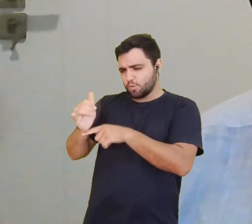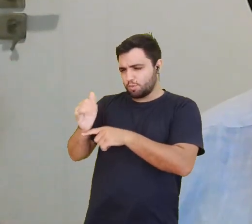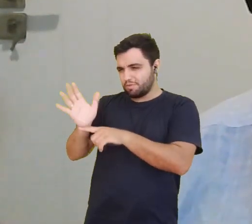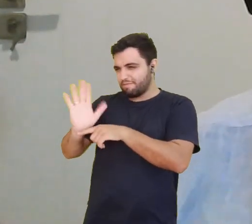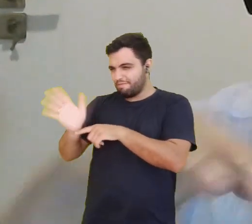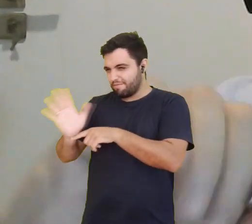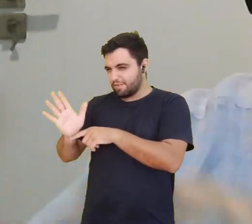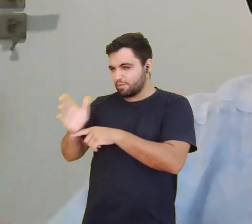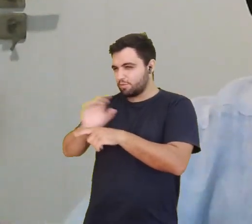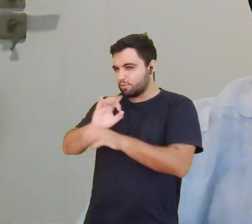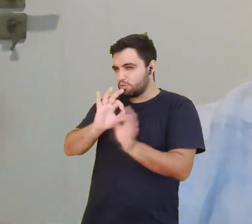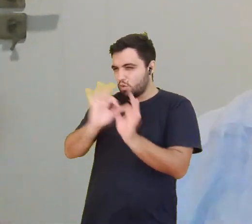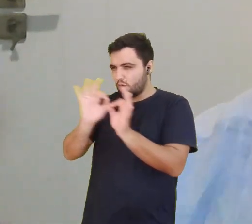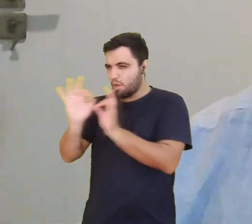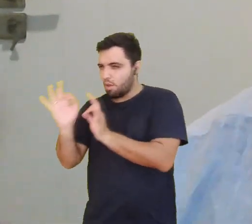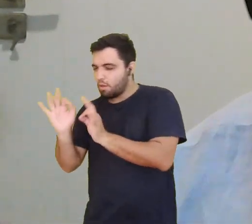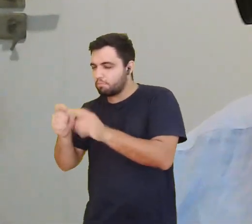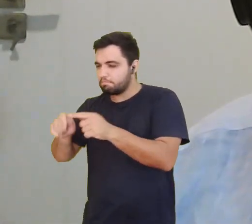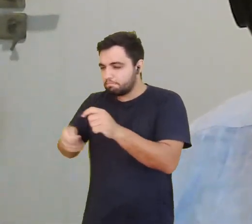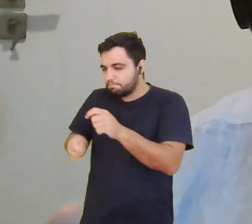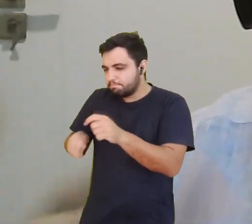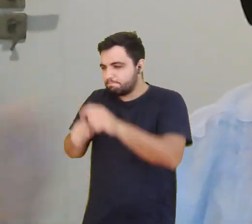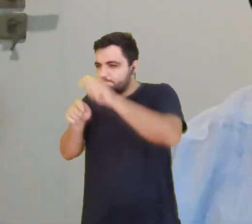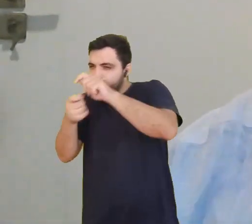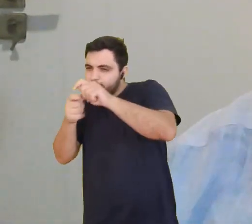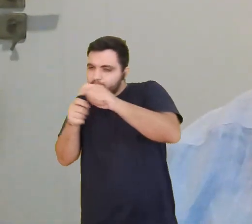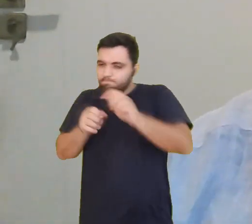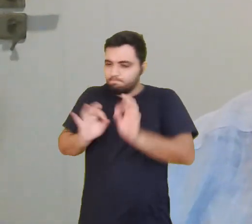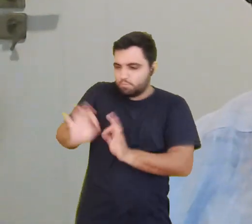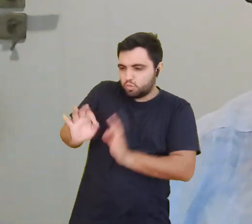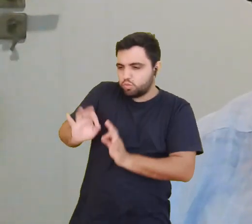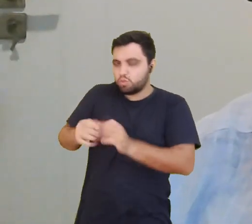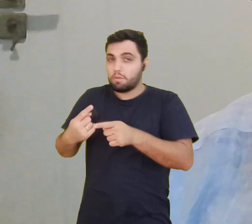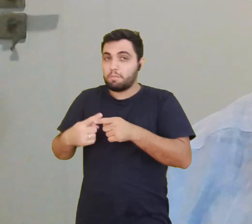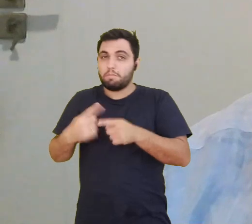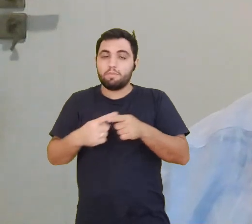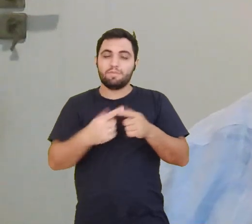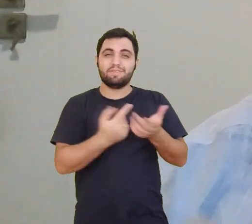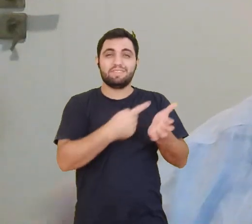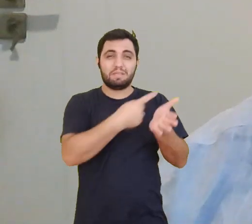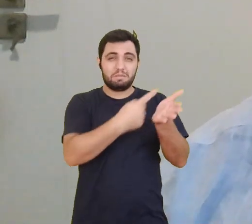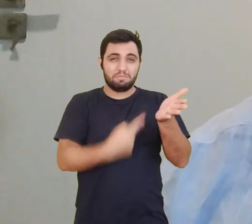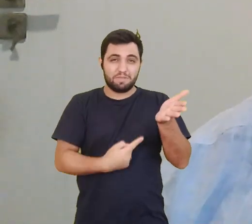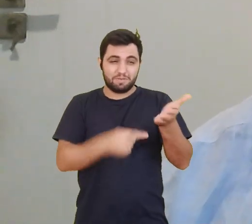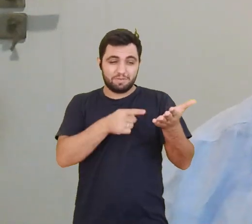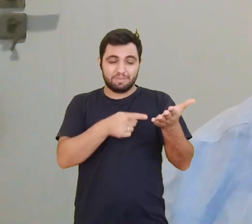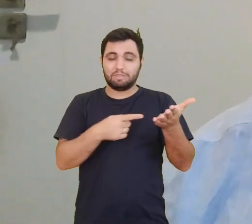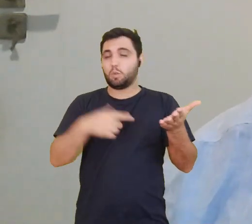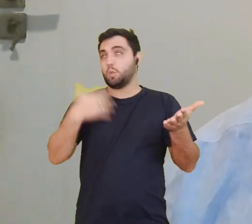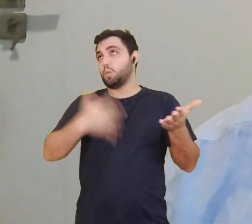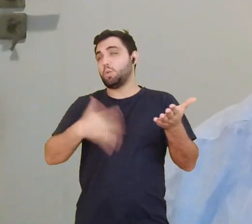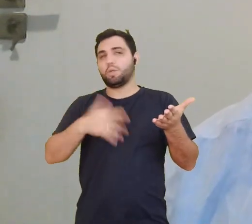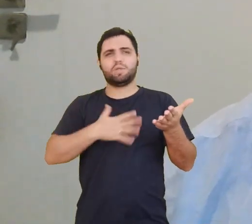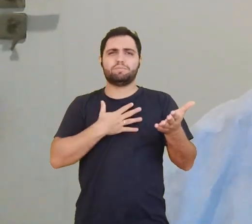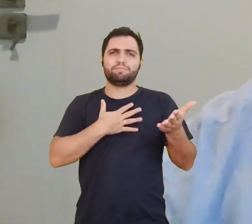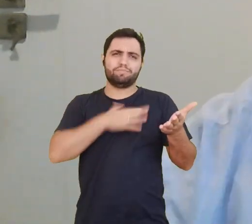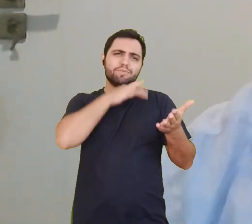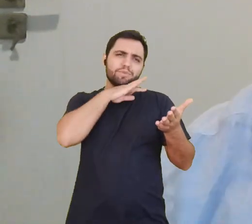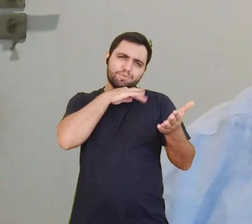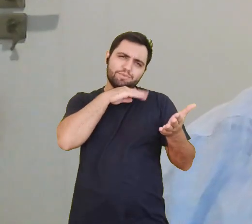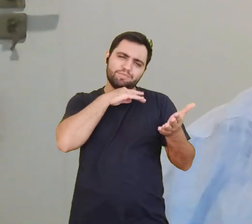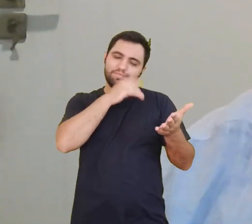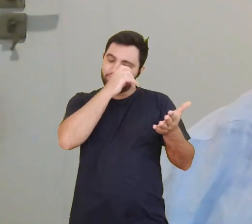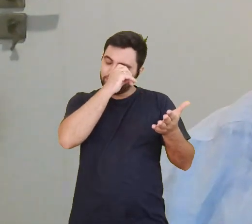e aí foi mostrando, parafuso aqui, parafuso ali, porque o manual é meio indigesto. O manual que vem com a impressora é meio indigesto. Então,